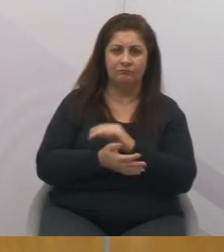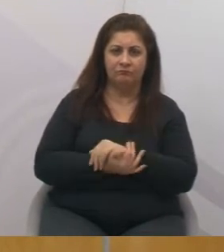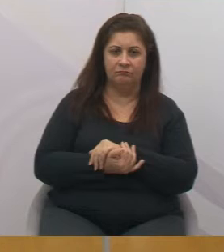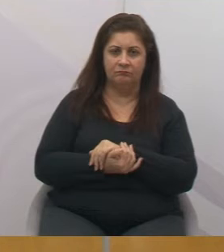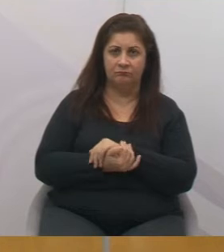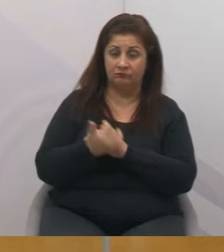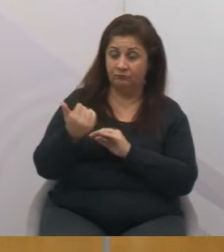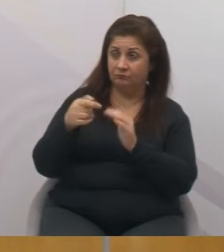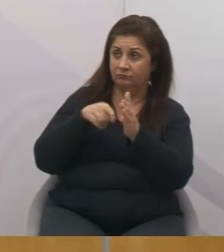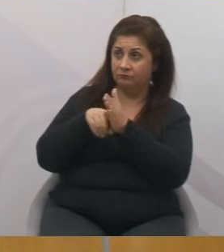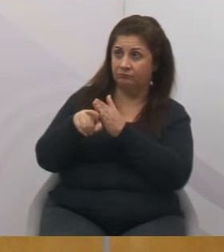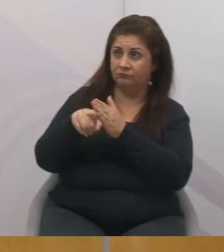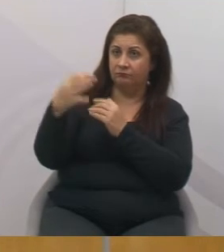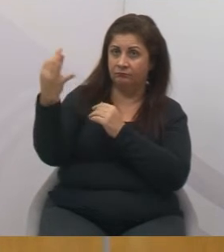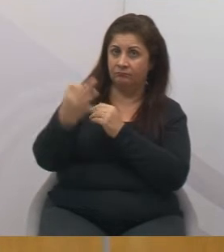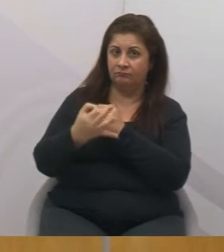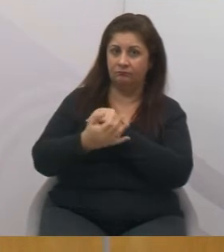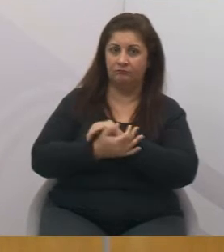errado, nobres?